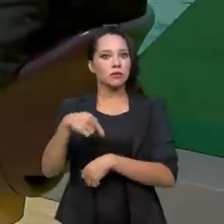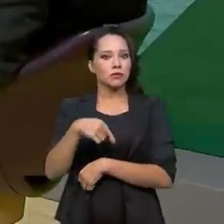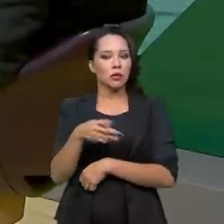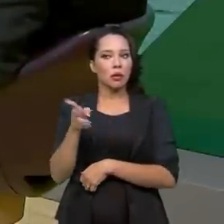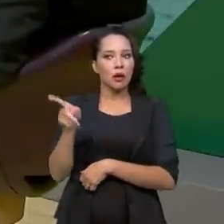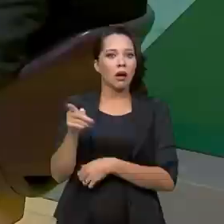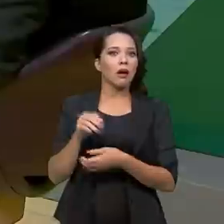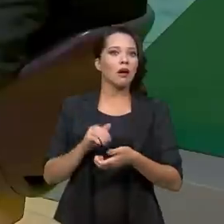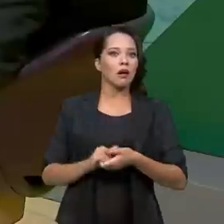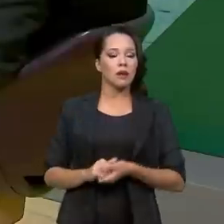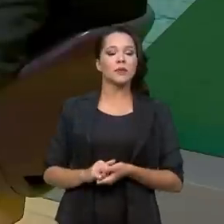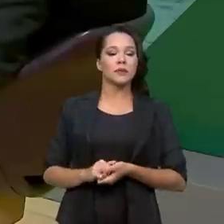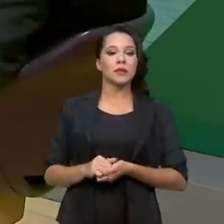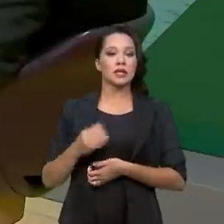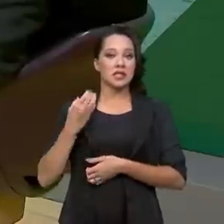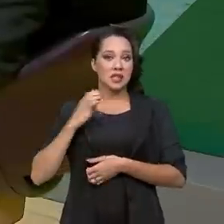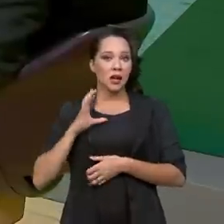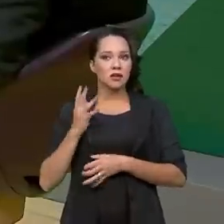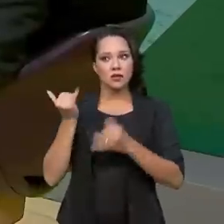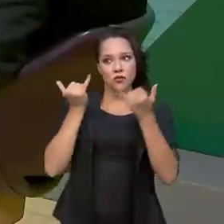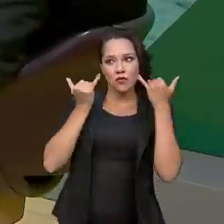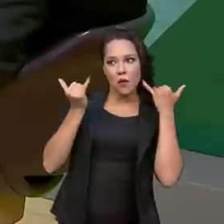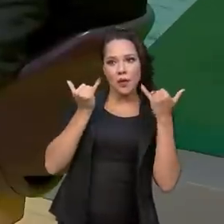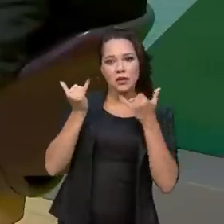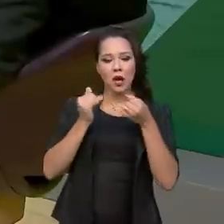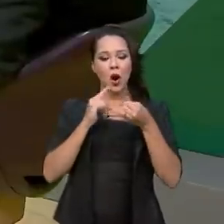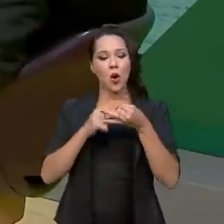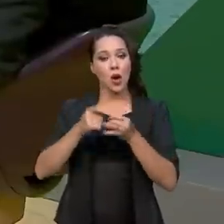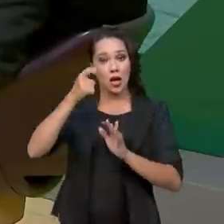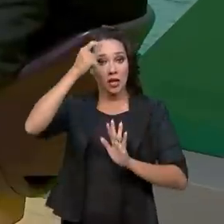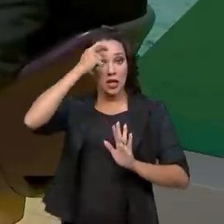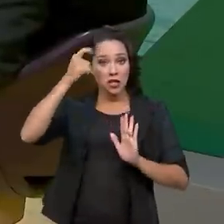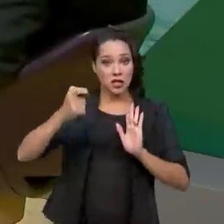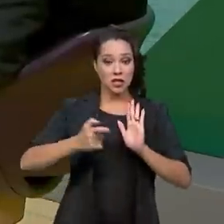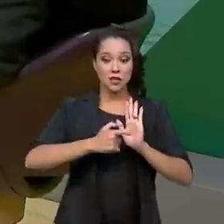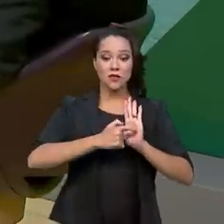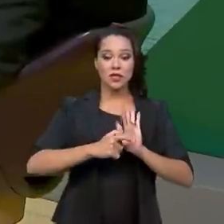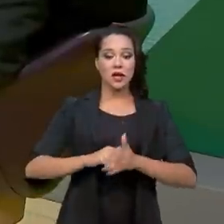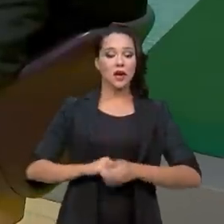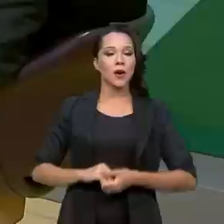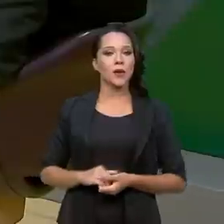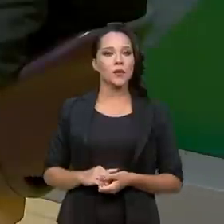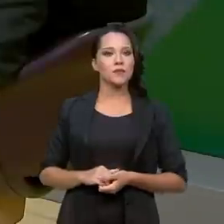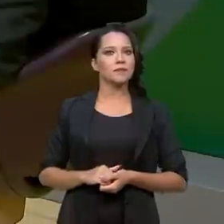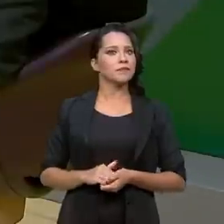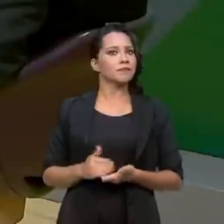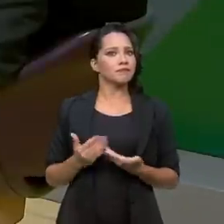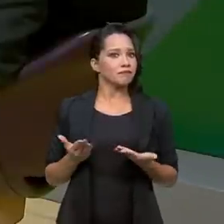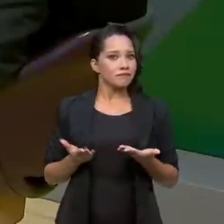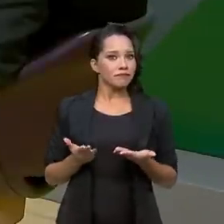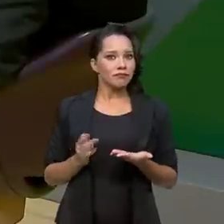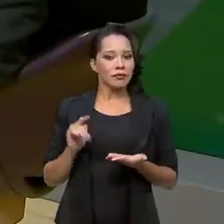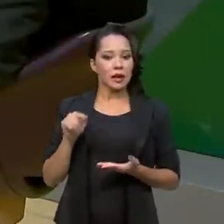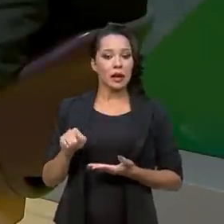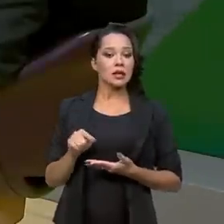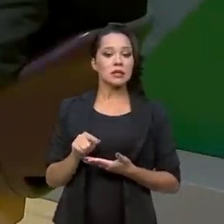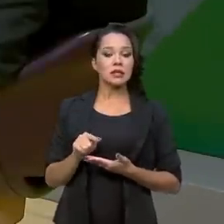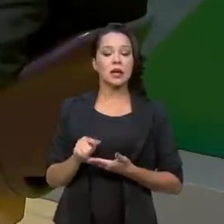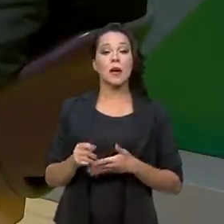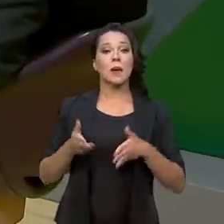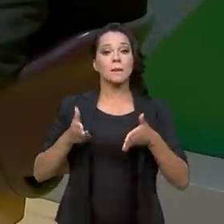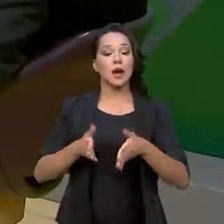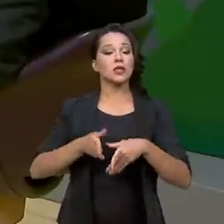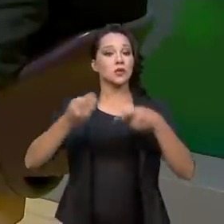lá do CISGAS, ciência de dados, inteligência artificial. Então, essa